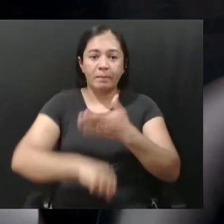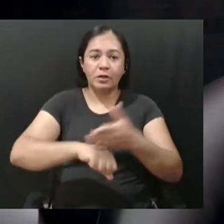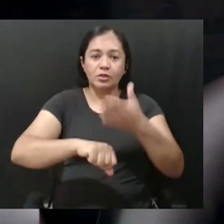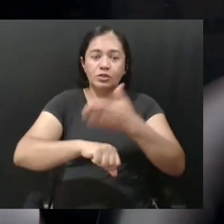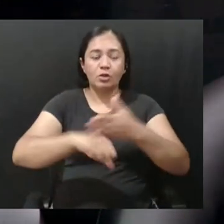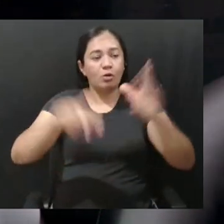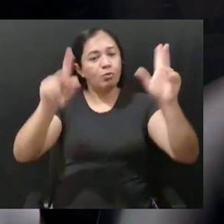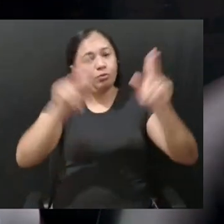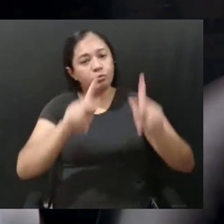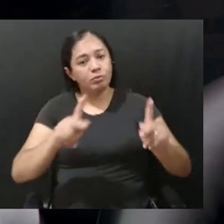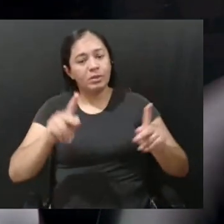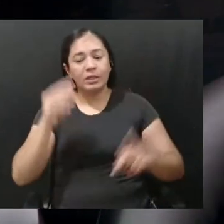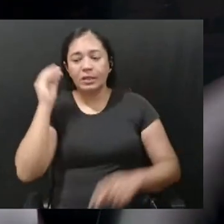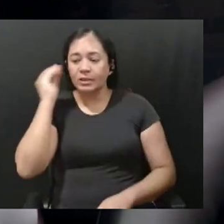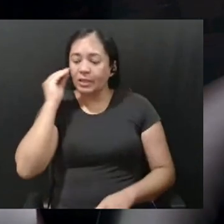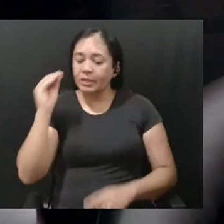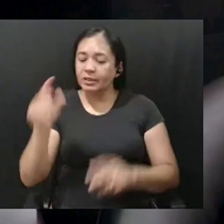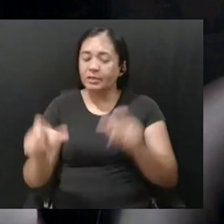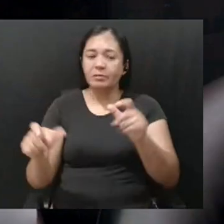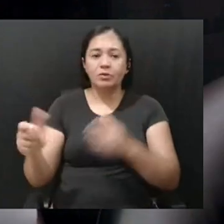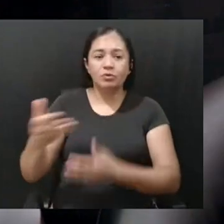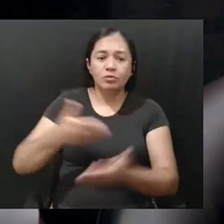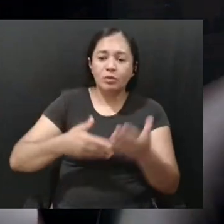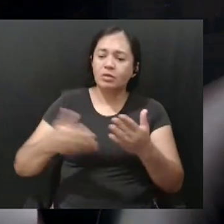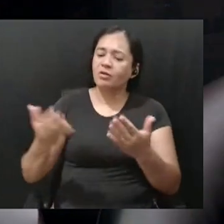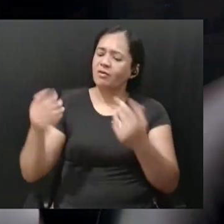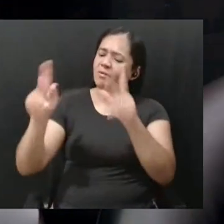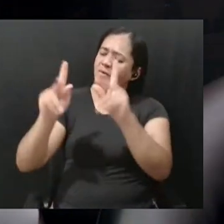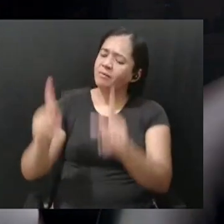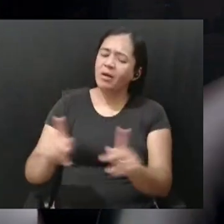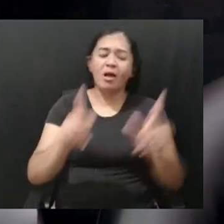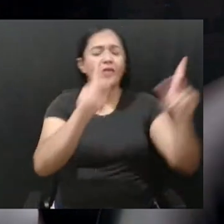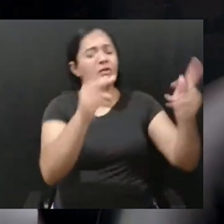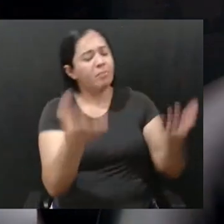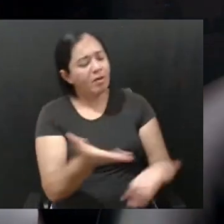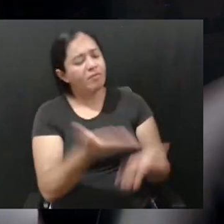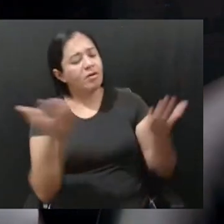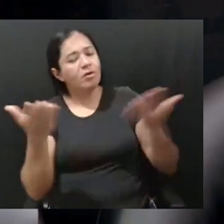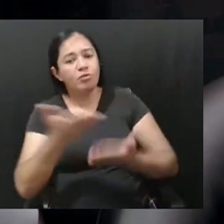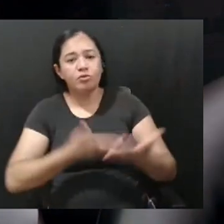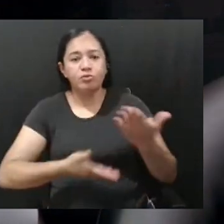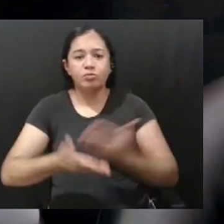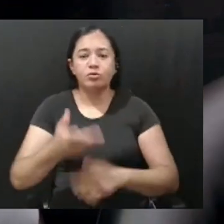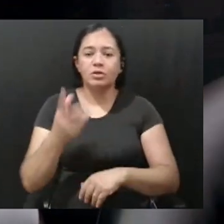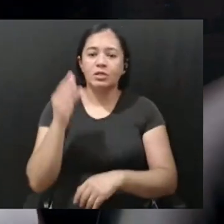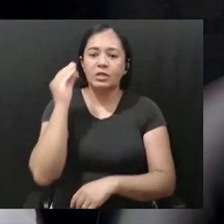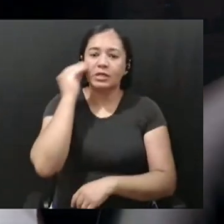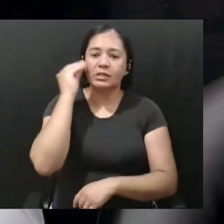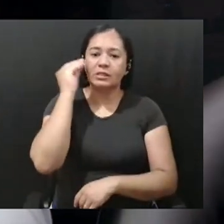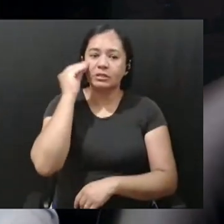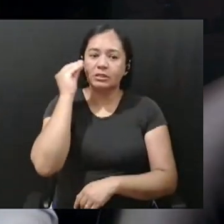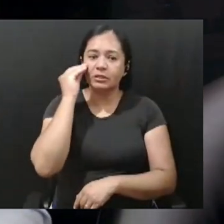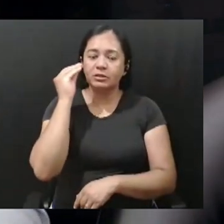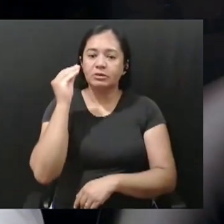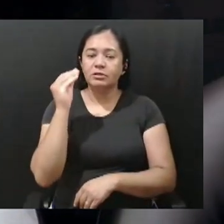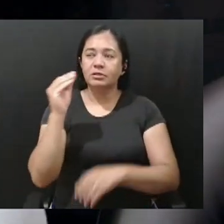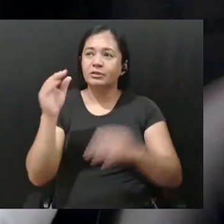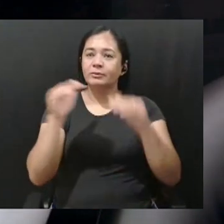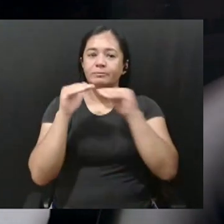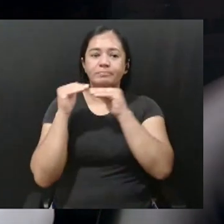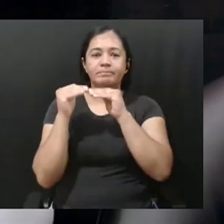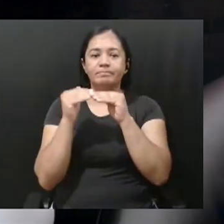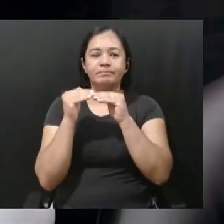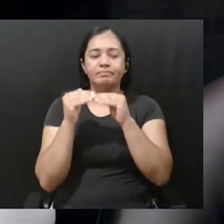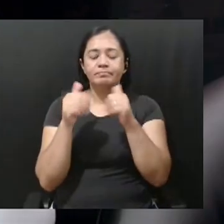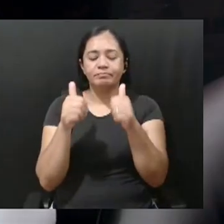para que as pessoas se relacionem bem e buscando essa harmonia, ok, tudo perfeito. O problema